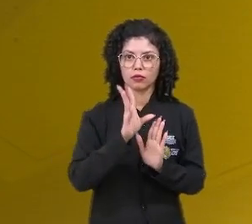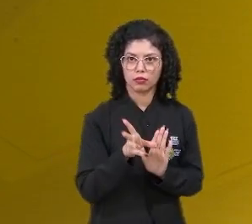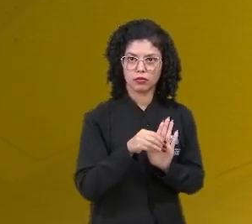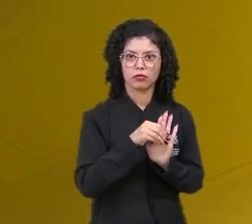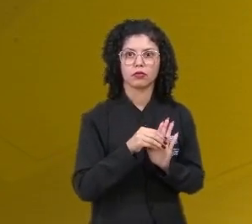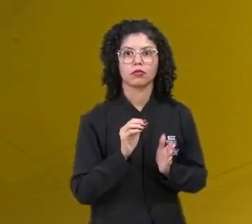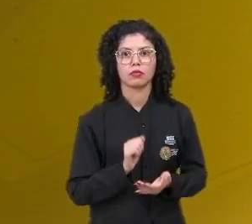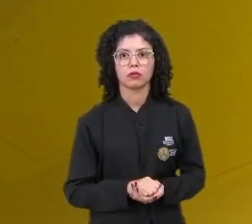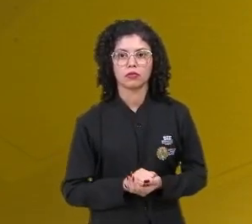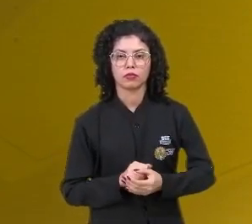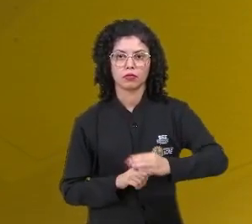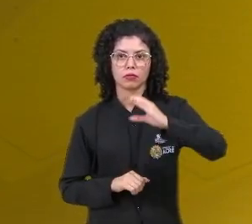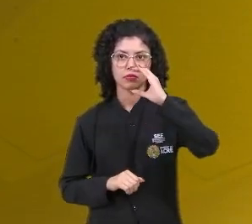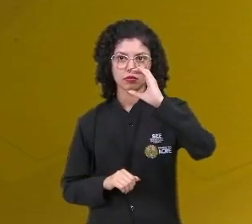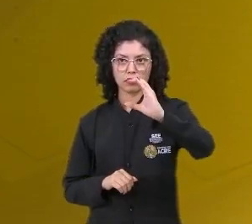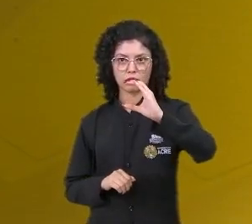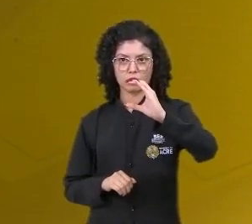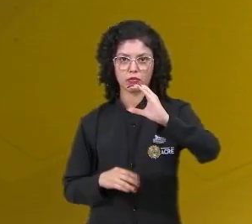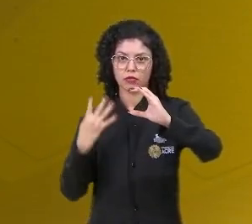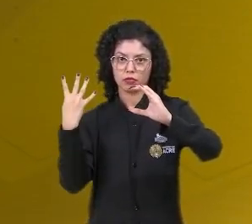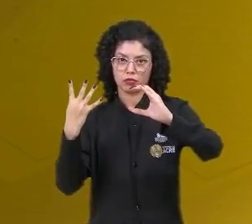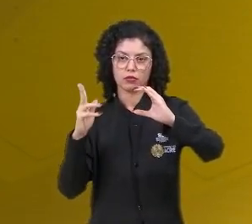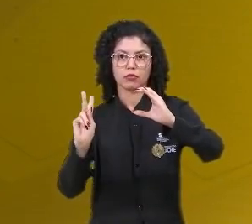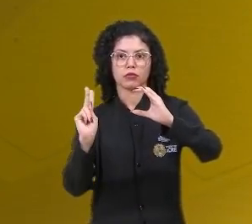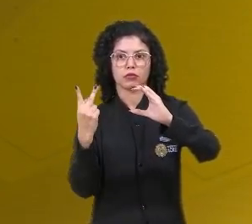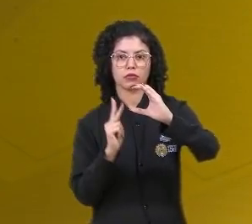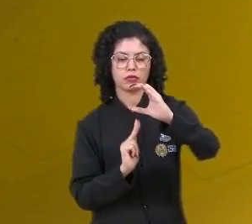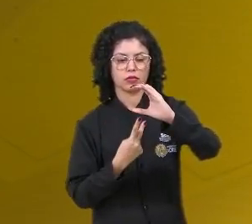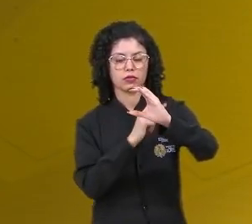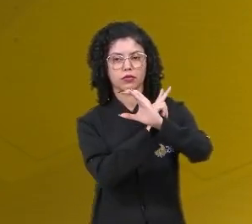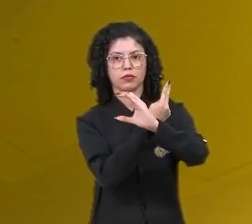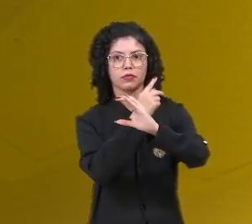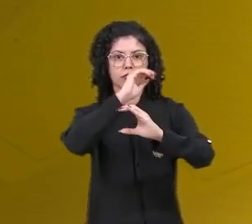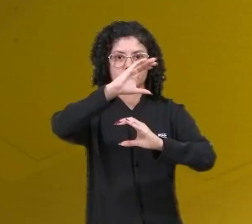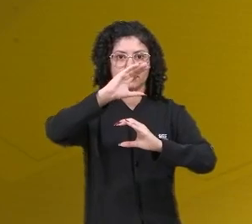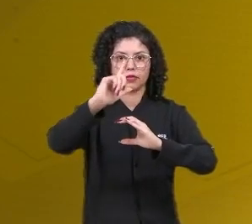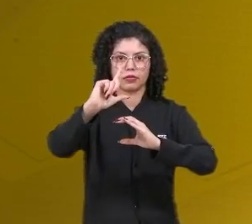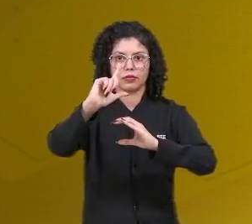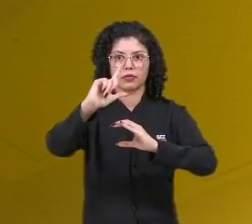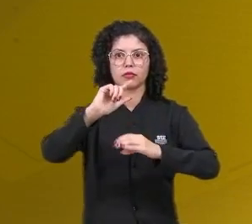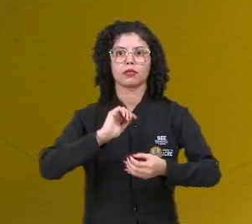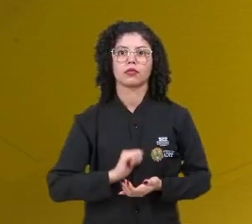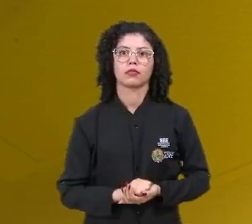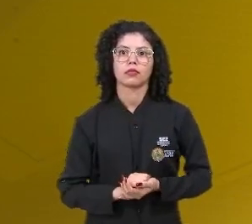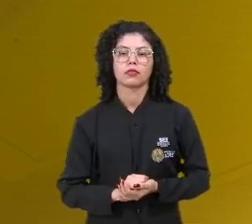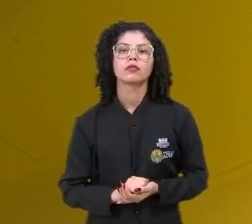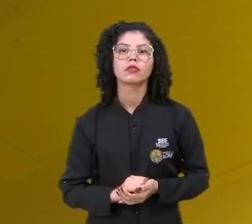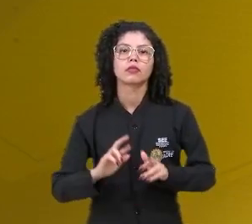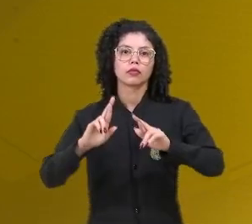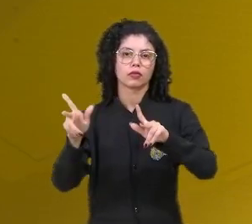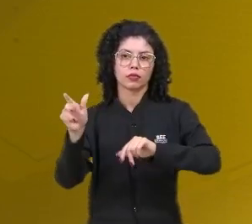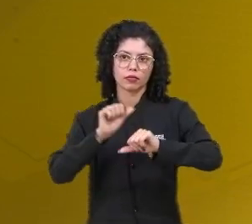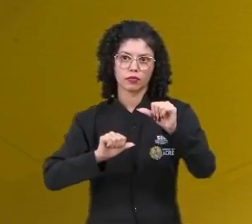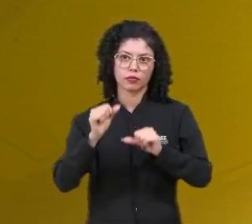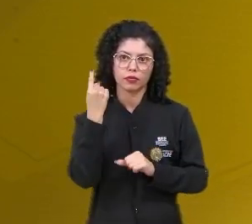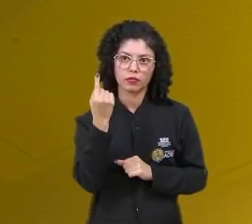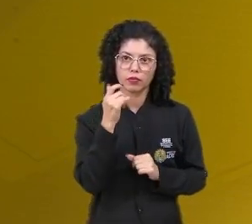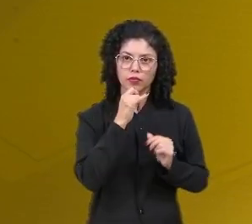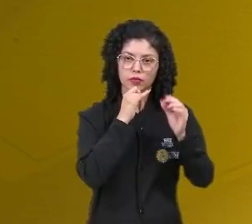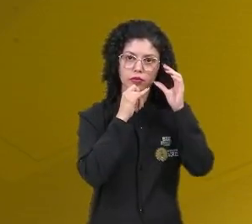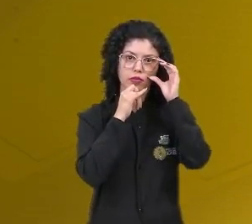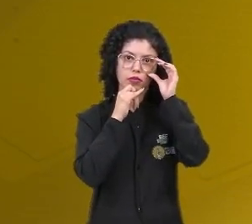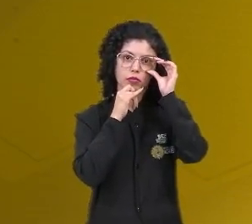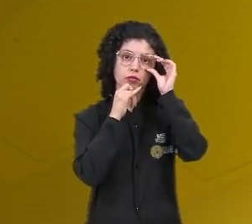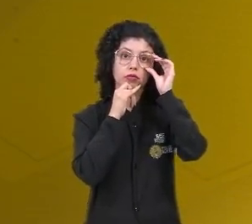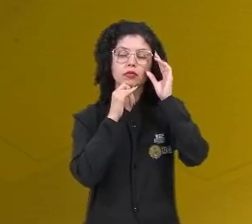coloquei o carbono fazendo 4 ligações simples e a única coisa que eu modifiquei de um exemplo para